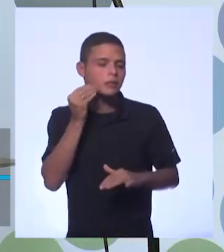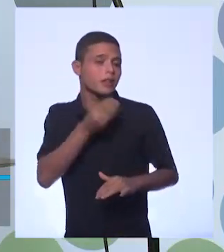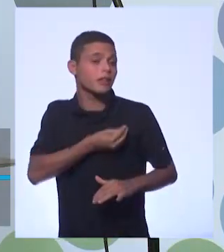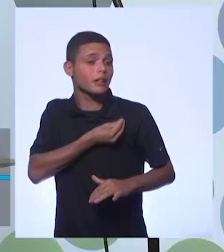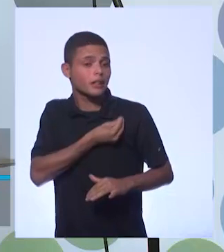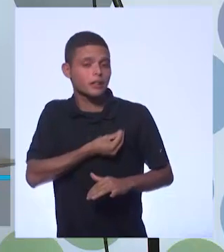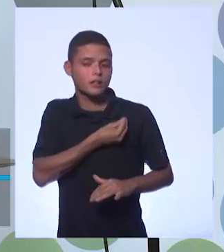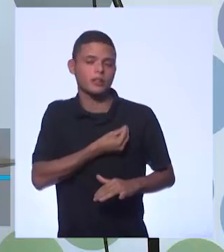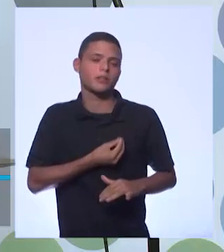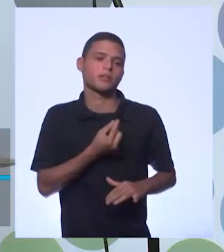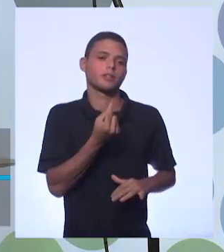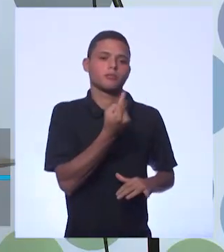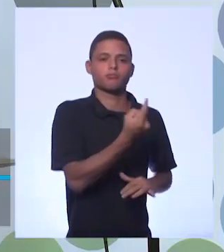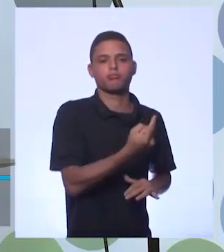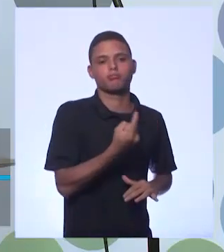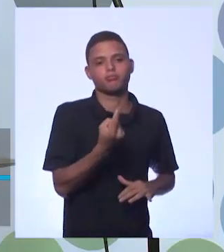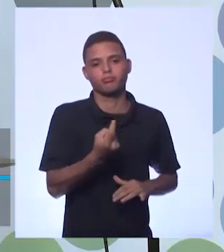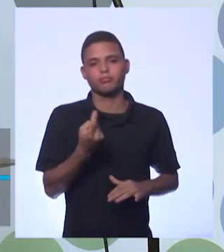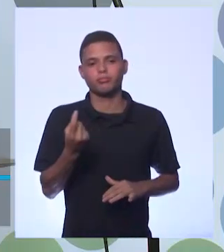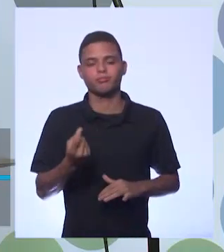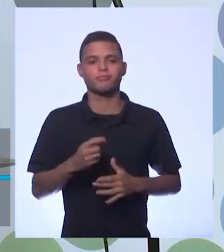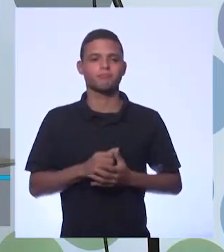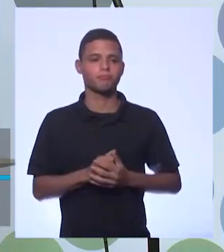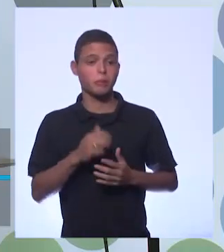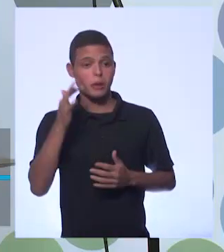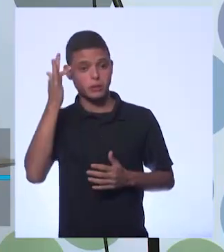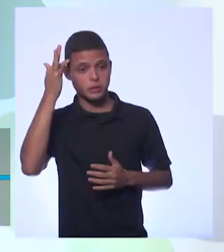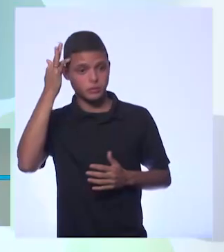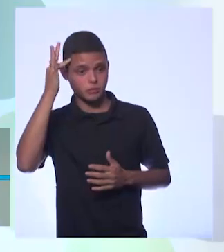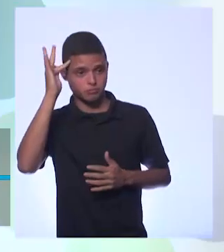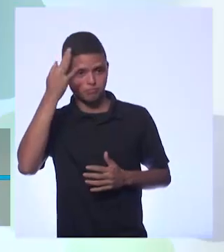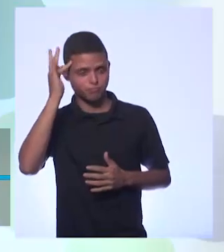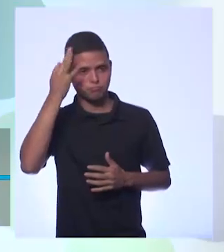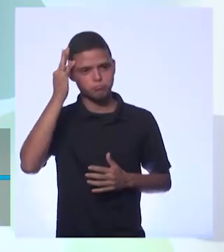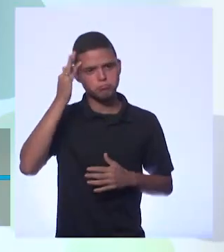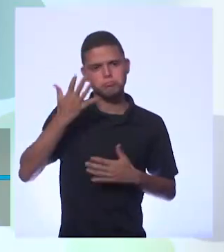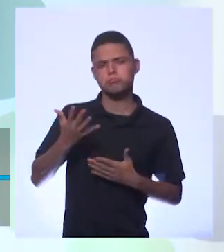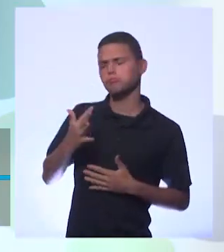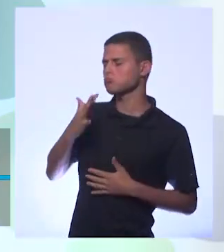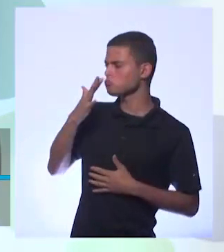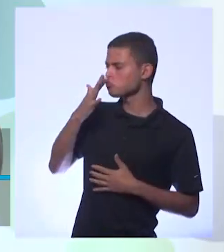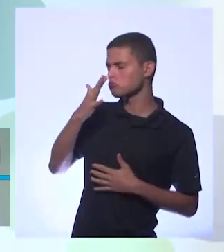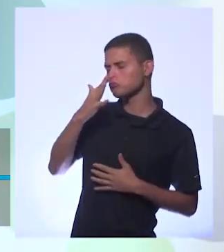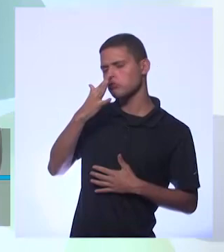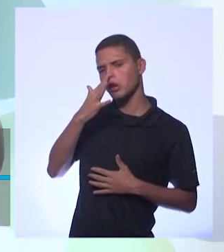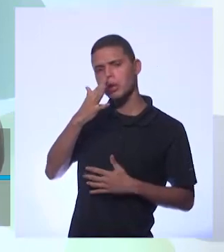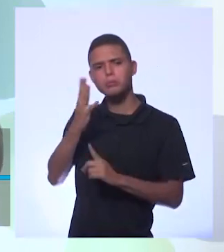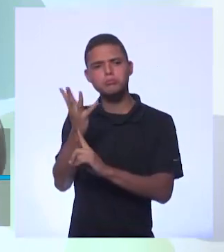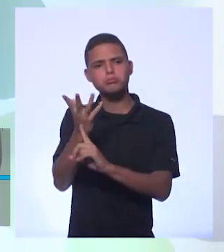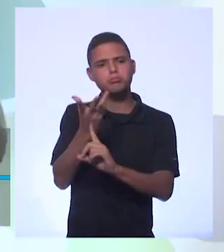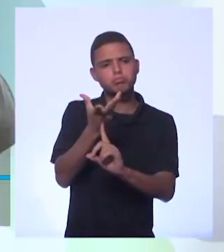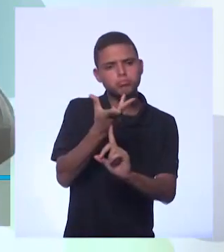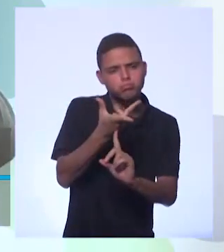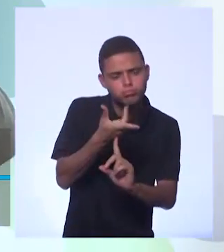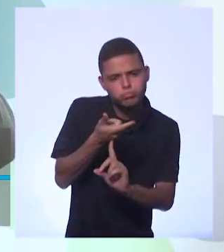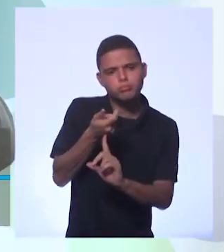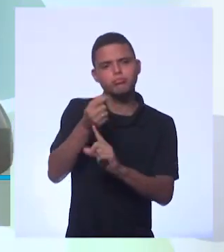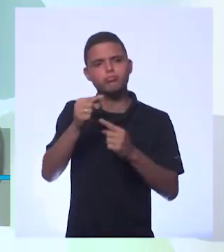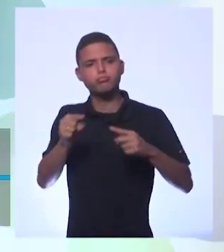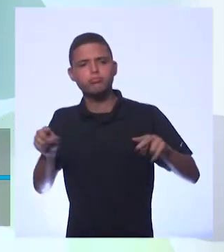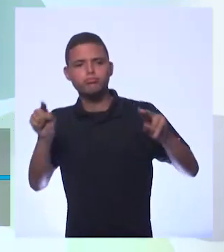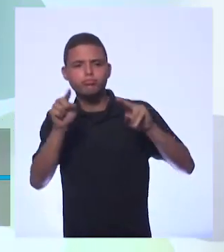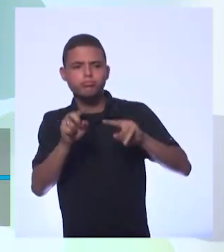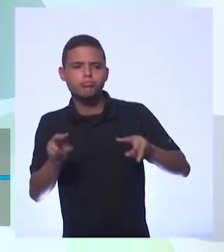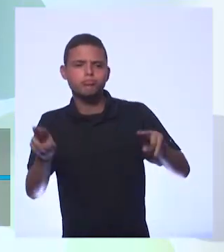individual. Que interessante, gente, essa ideia da arte enquanto publicação da expressão da experiência